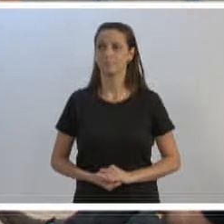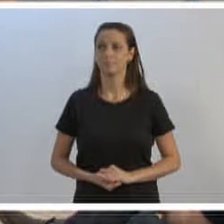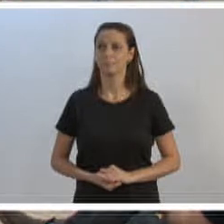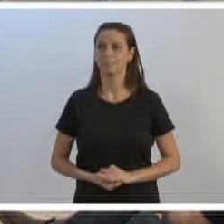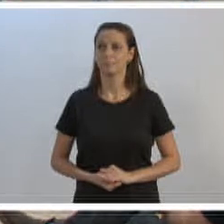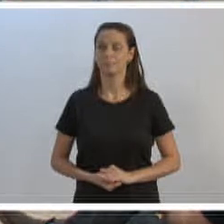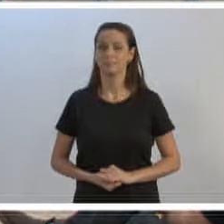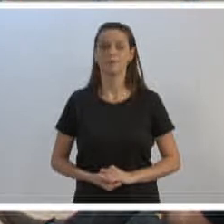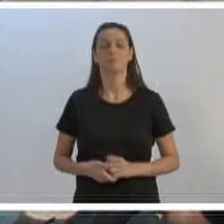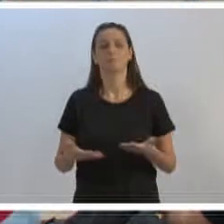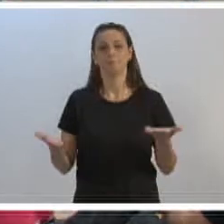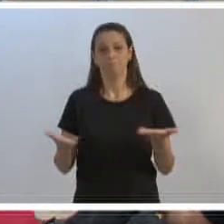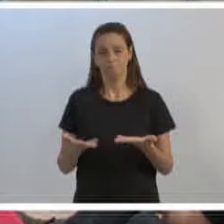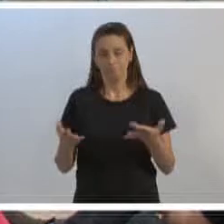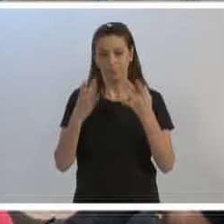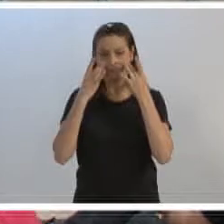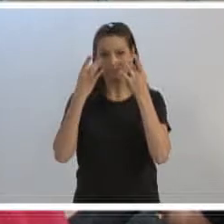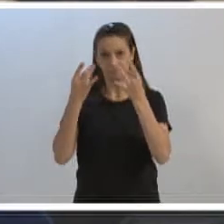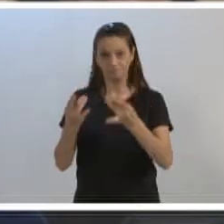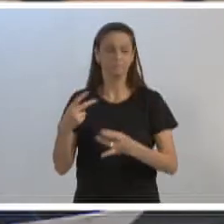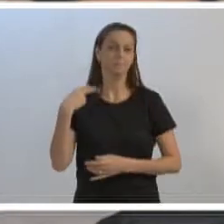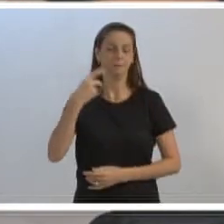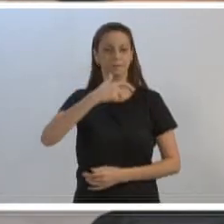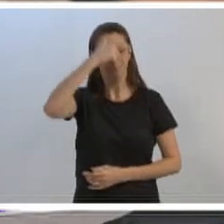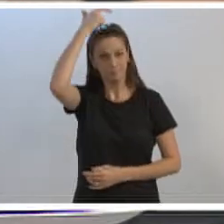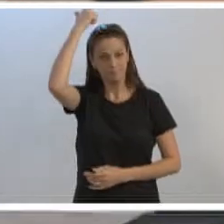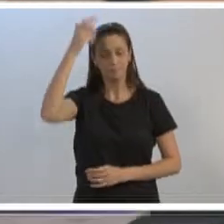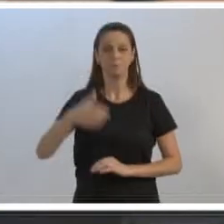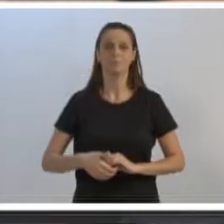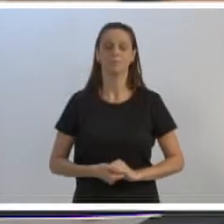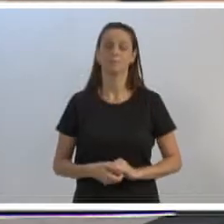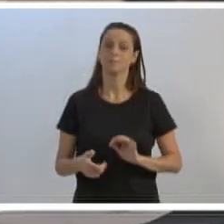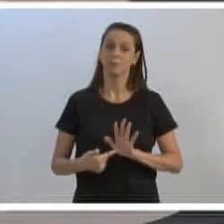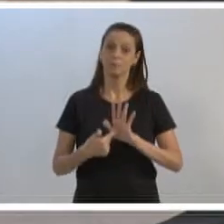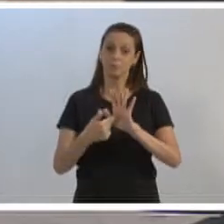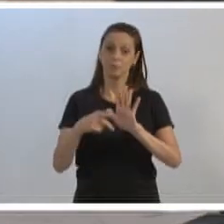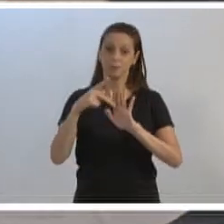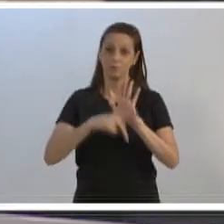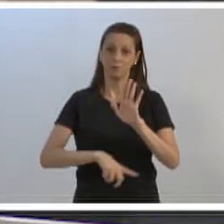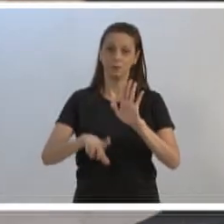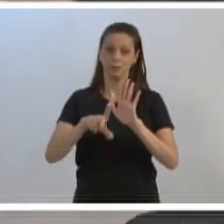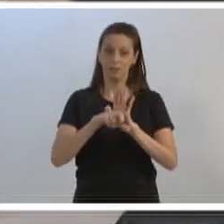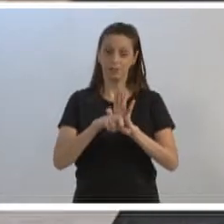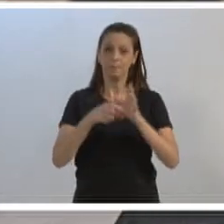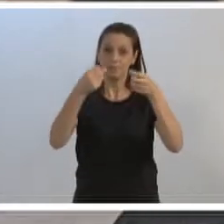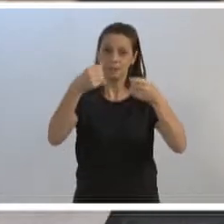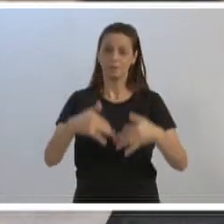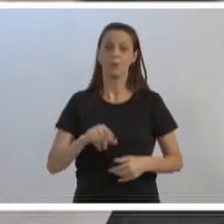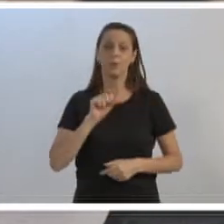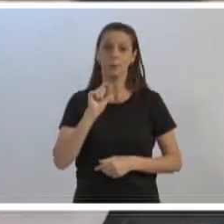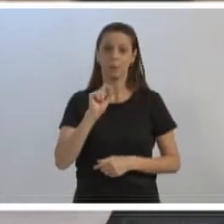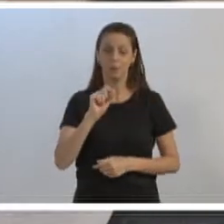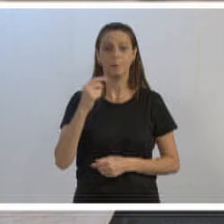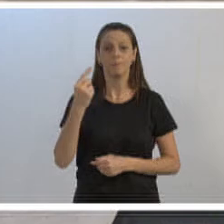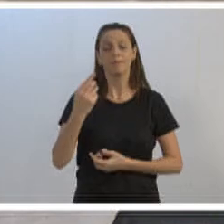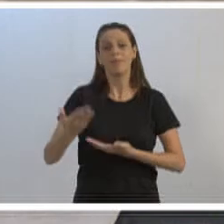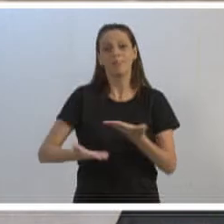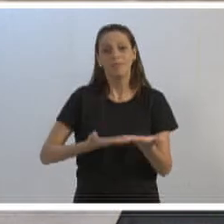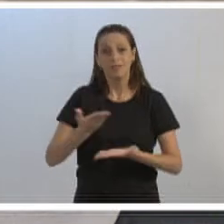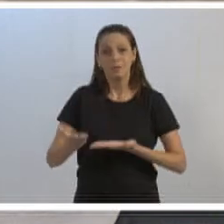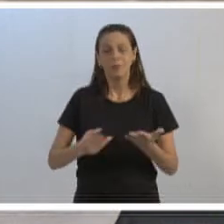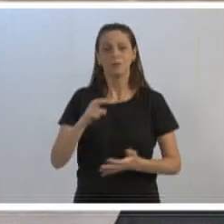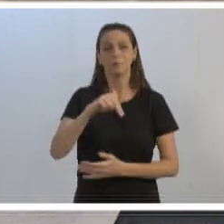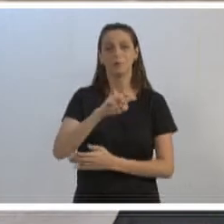Ouço pela ordem, vereador Adriano Pereira. Pela ordem, presidente, quero apresentar o projeto de lei que dispõe sobre o primeiro tratamento de paciente com